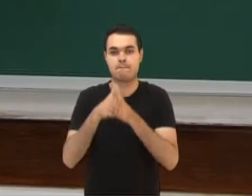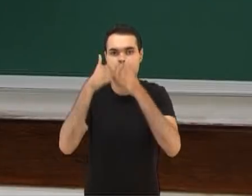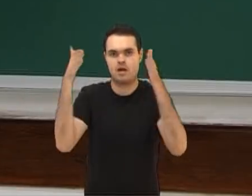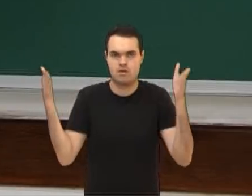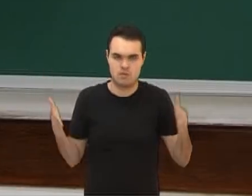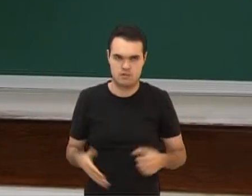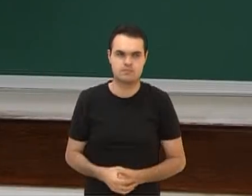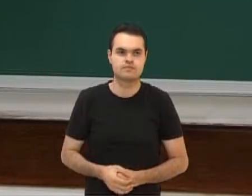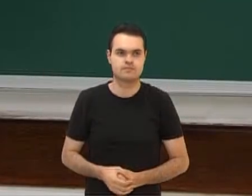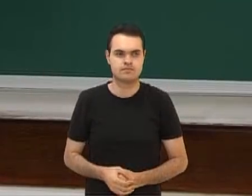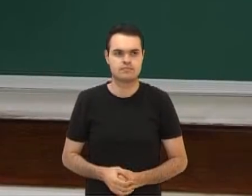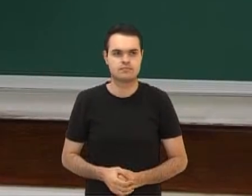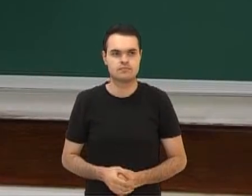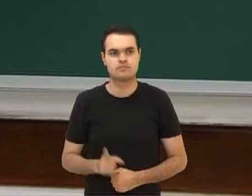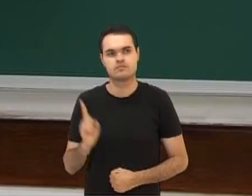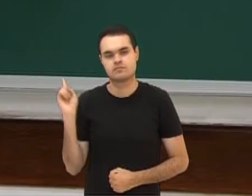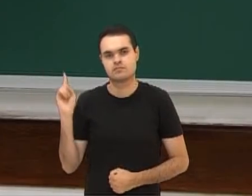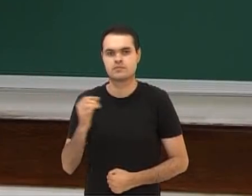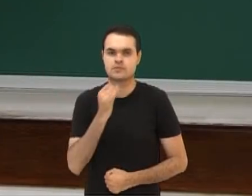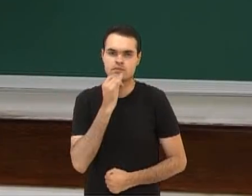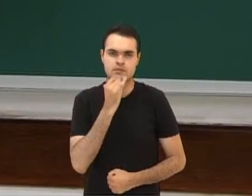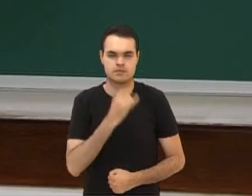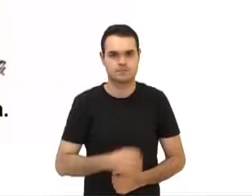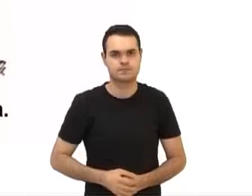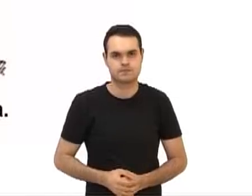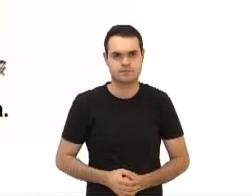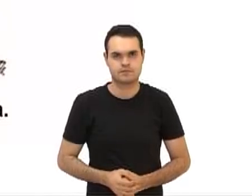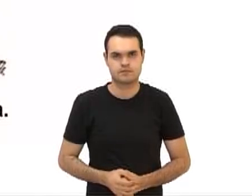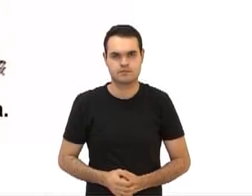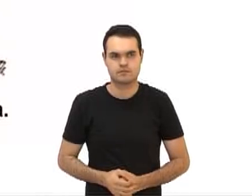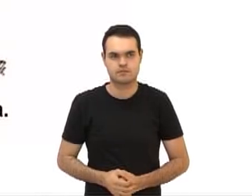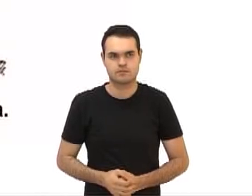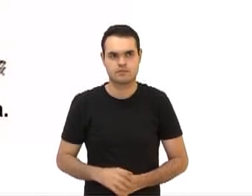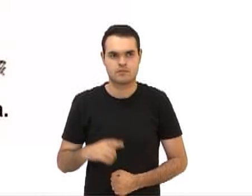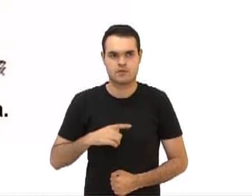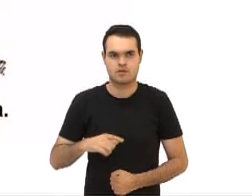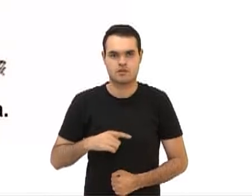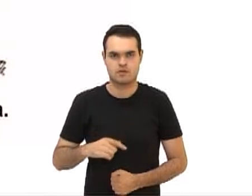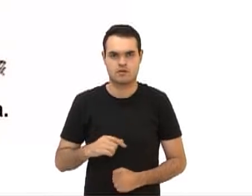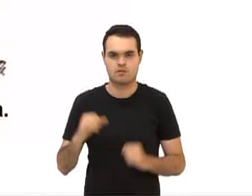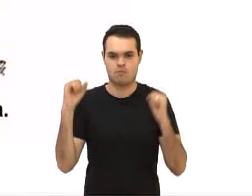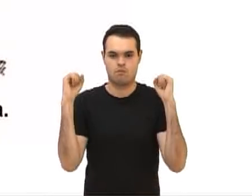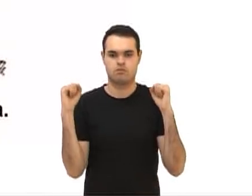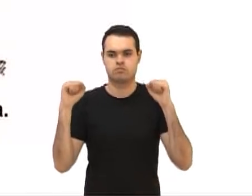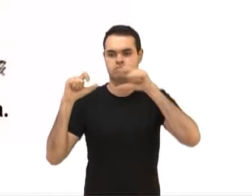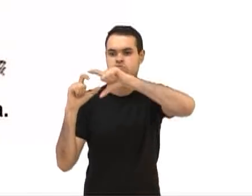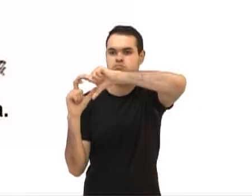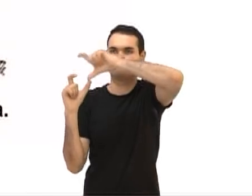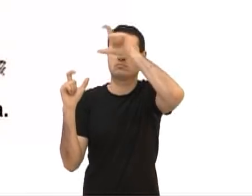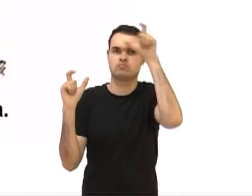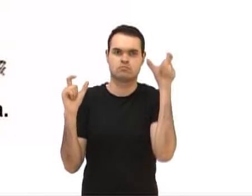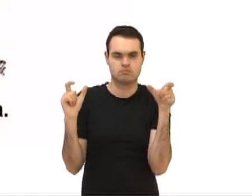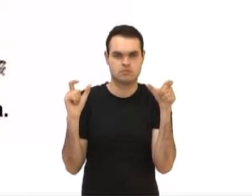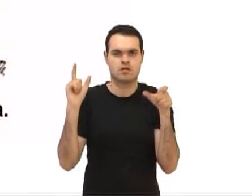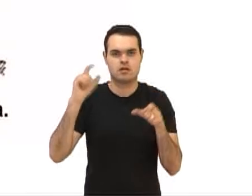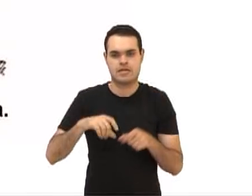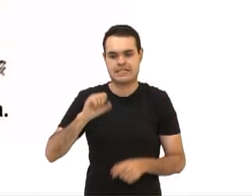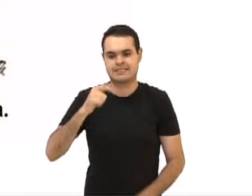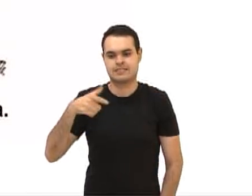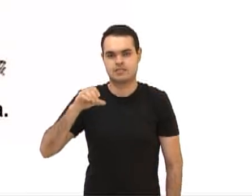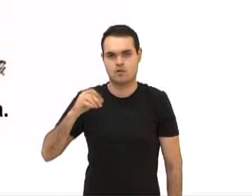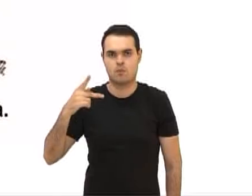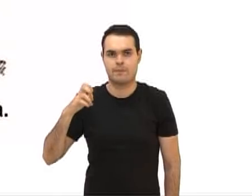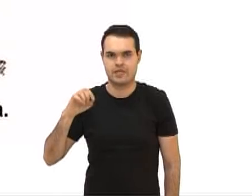amplos, né? Então aqui um exemplo, tá? Olha aqui os arcos romanos da primeira lá, essa basílica de São Pedro,